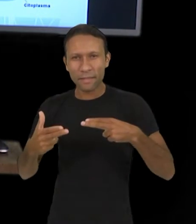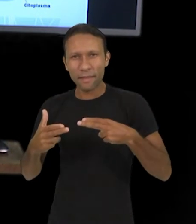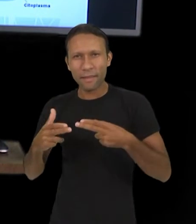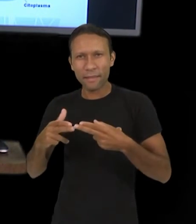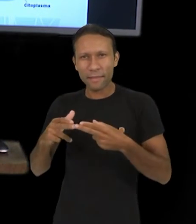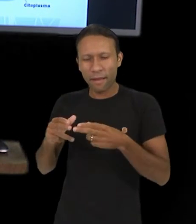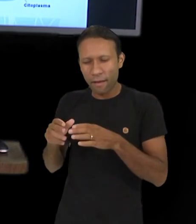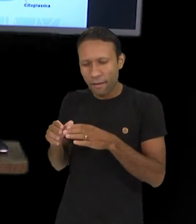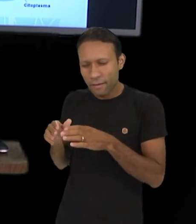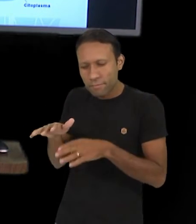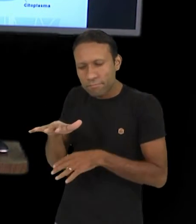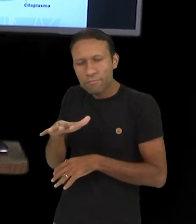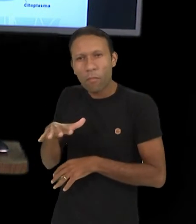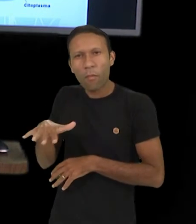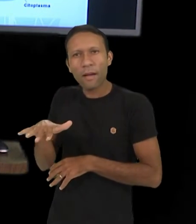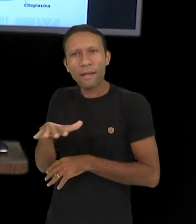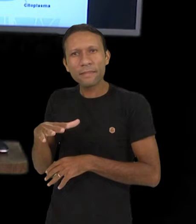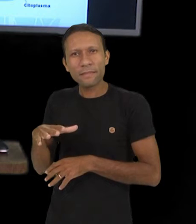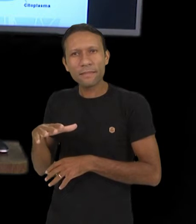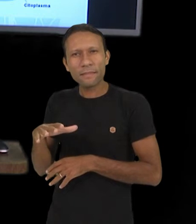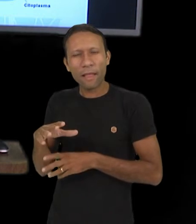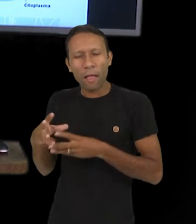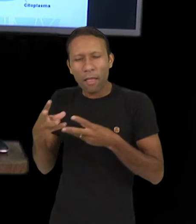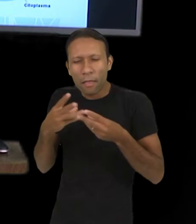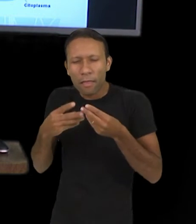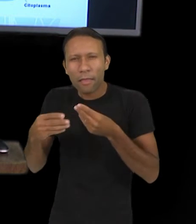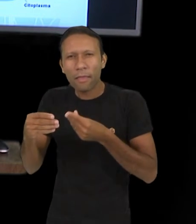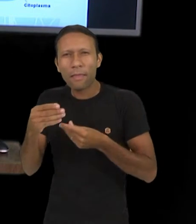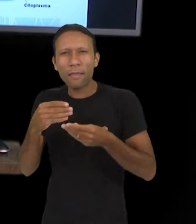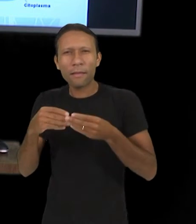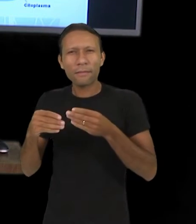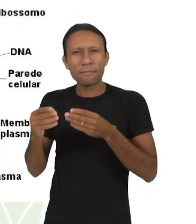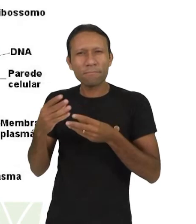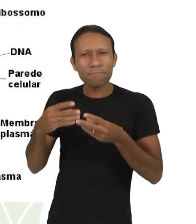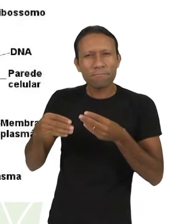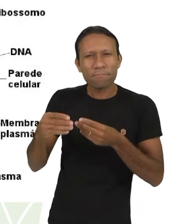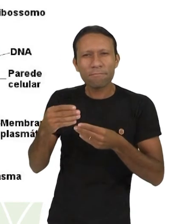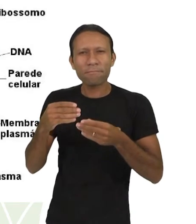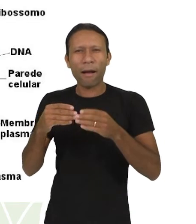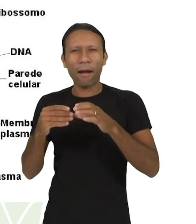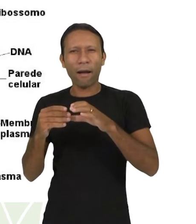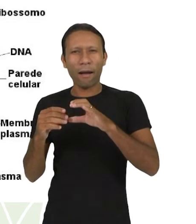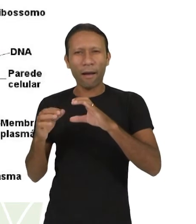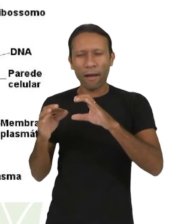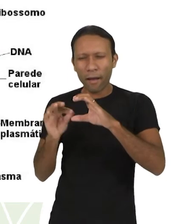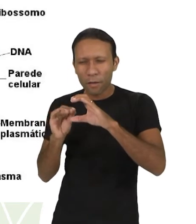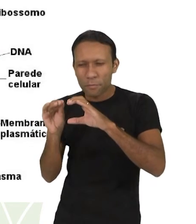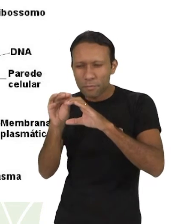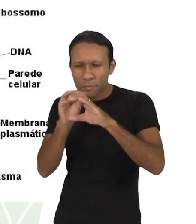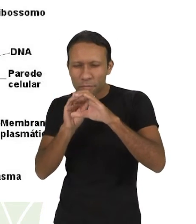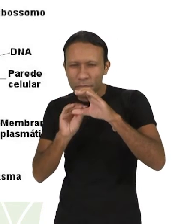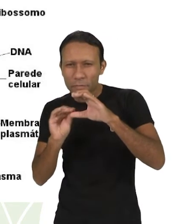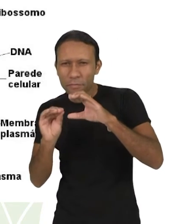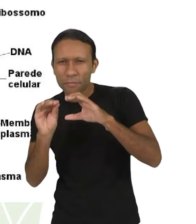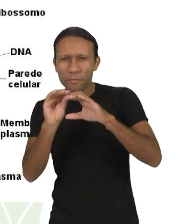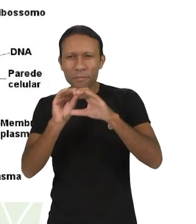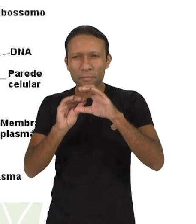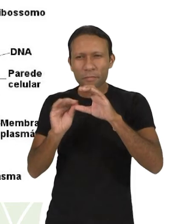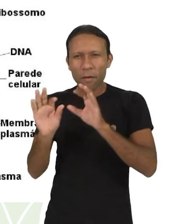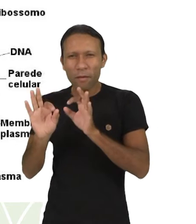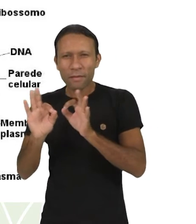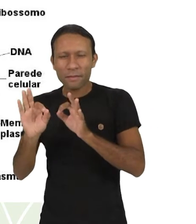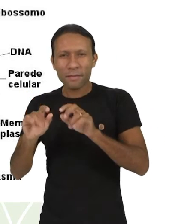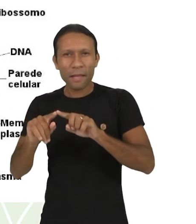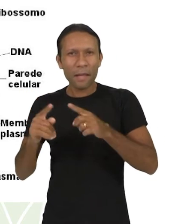da sua célula numa região que a gente chama de nucleóide. É uma região que fica ali, os cromossomos ficam meio juntinhos ali, ficam